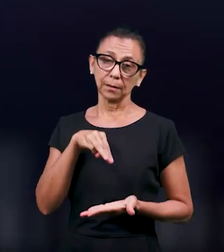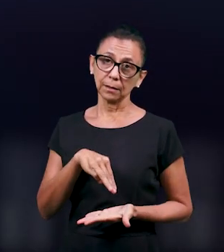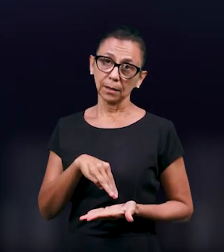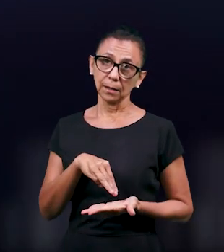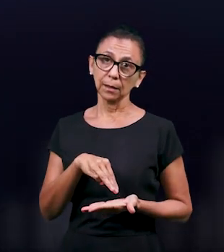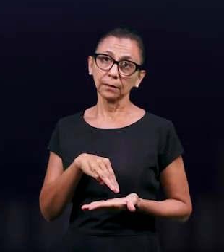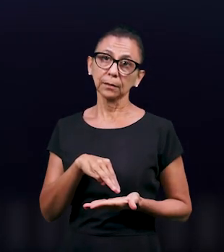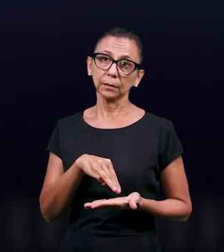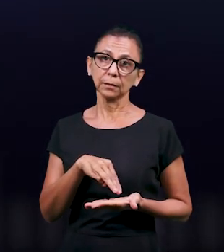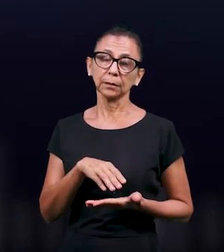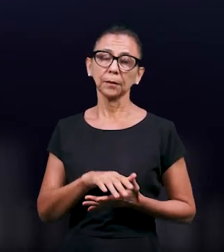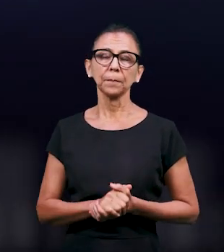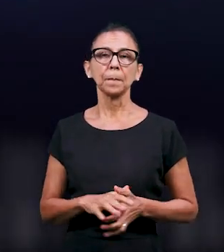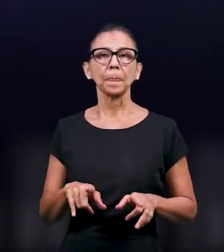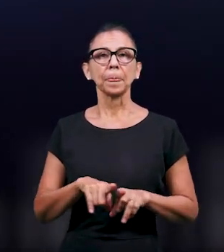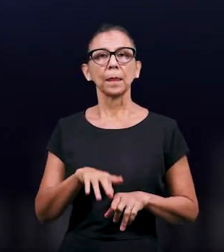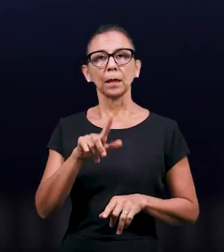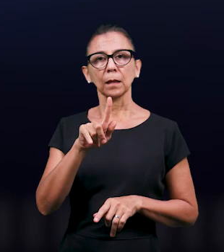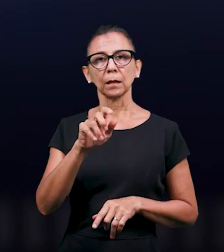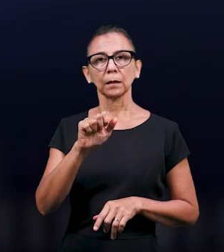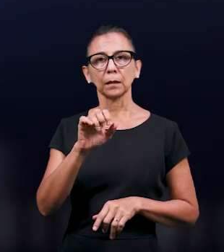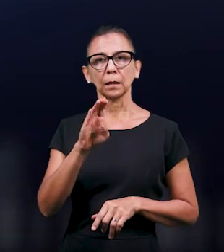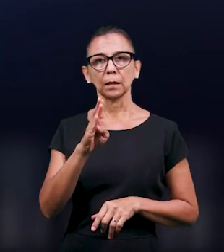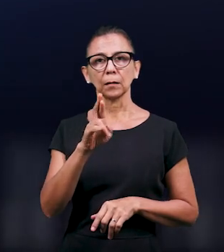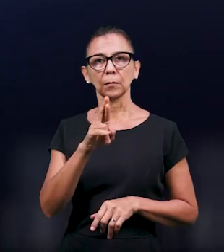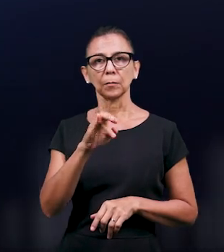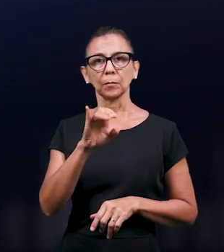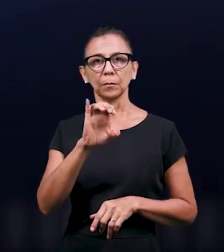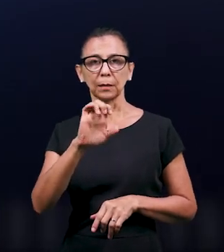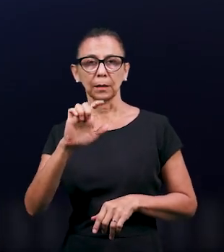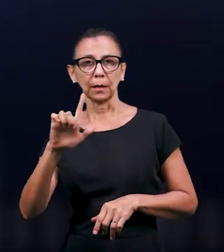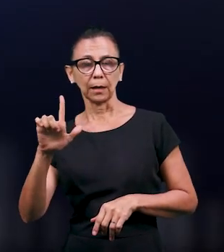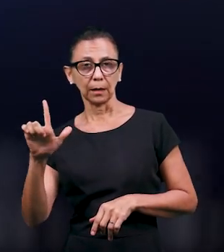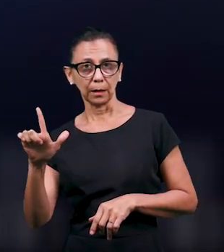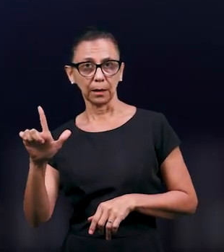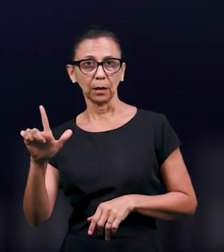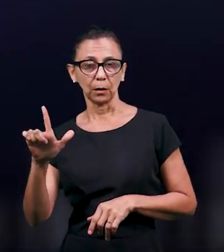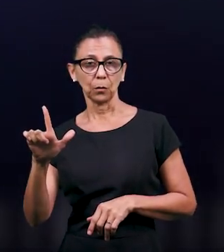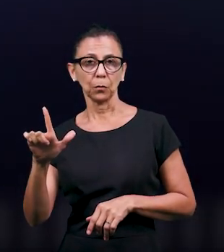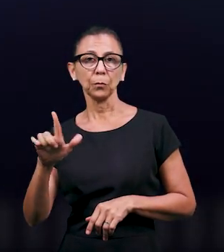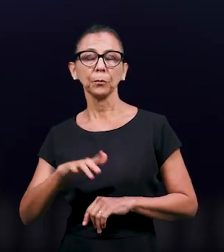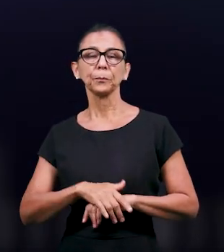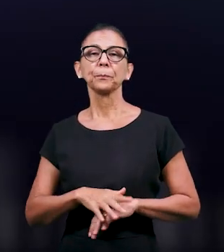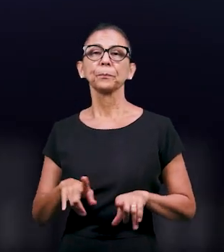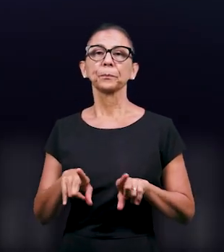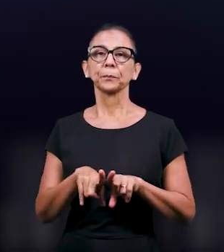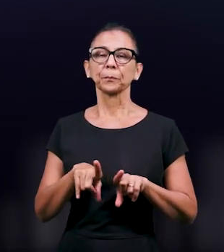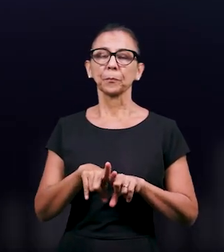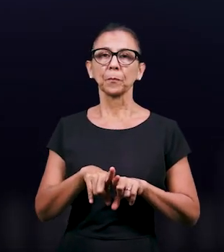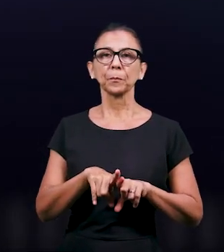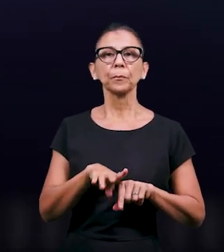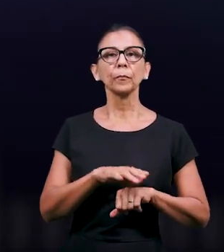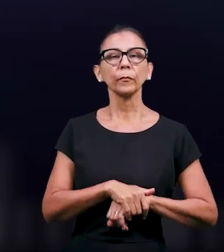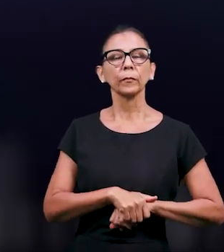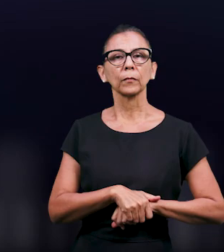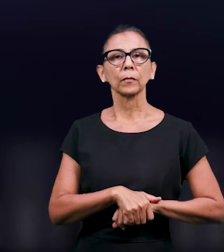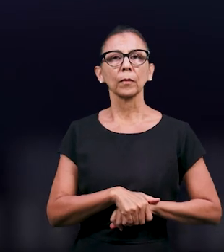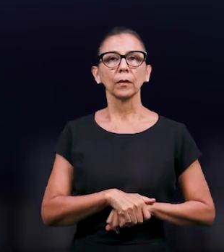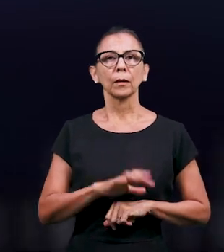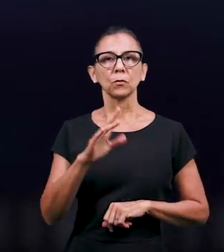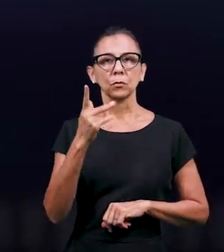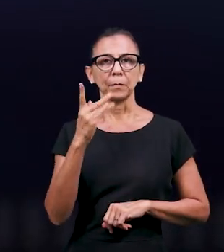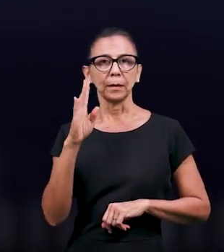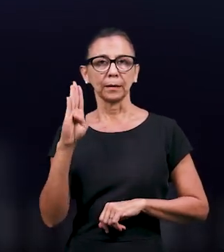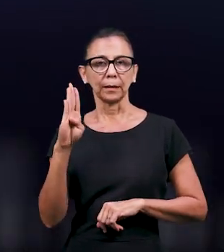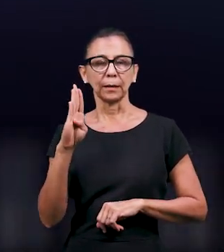2017, nós tivemos o Gabriel, que também chegou na casa do Senhor. O Gabriel é aqui de São Paulo, né? O Aziz é lá de Belo Horizonte,